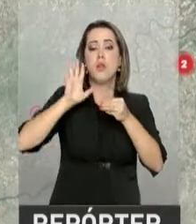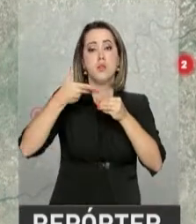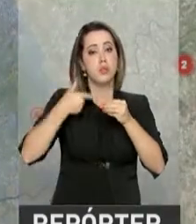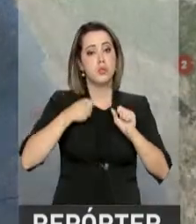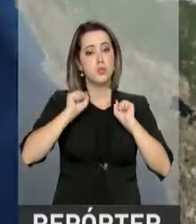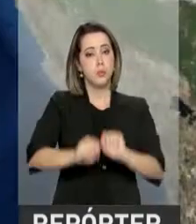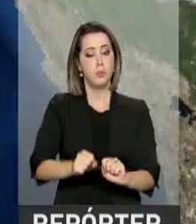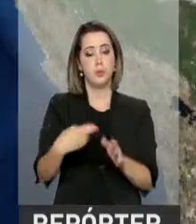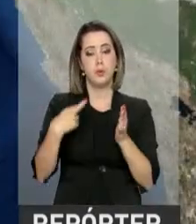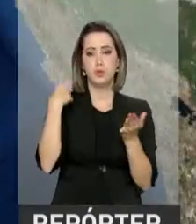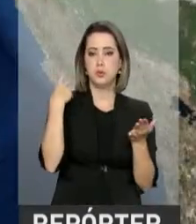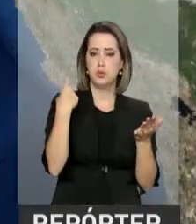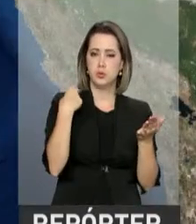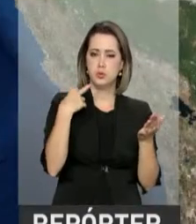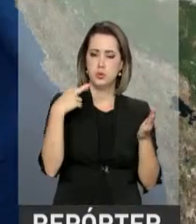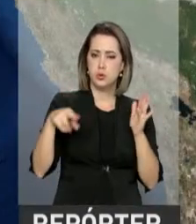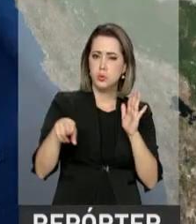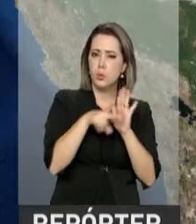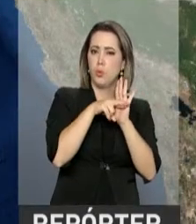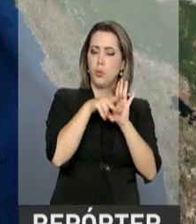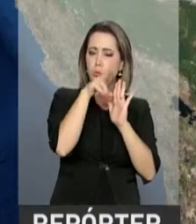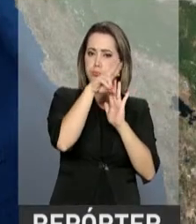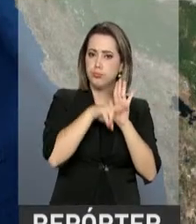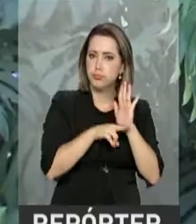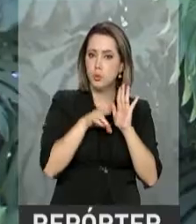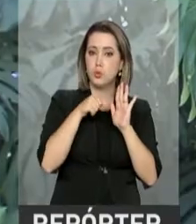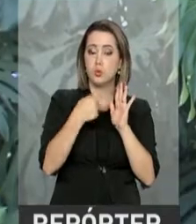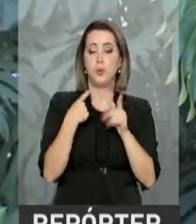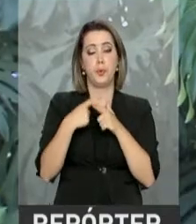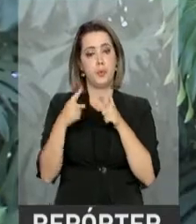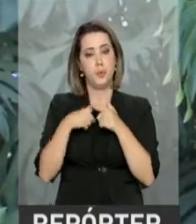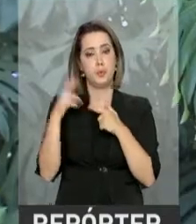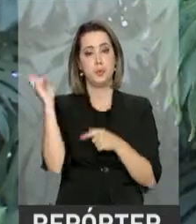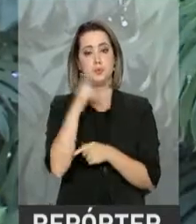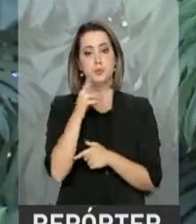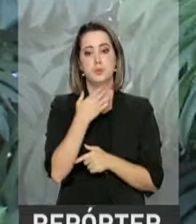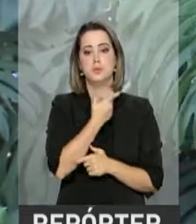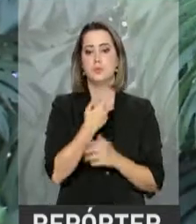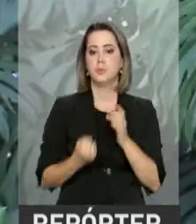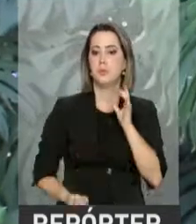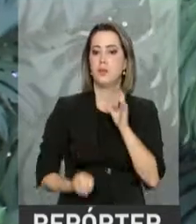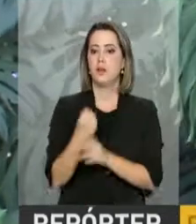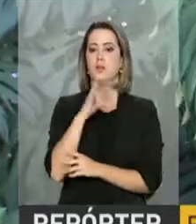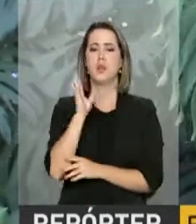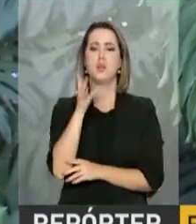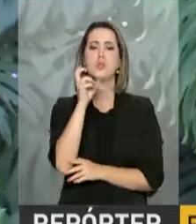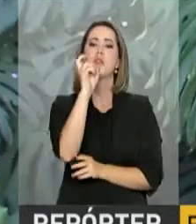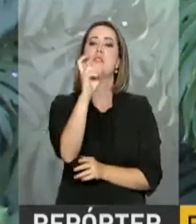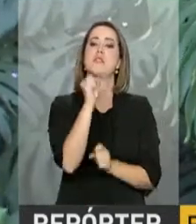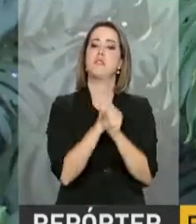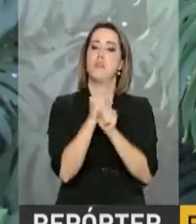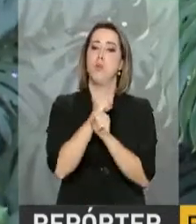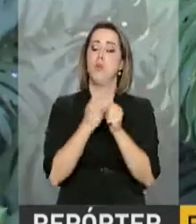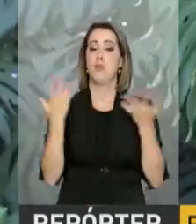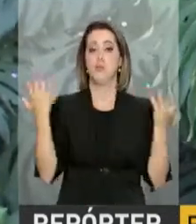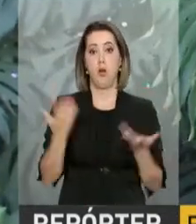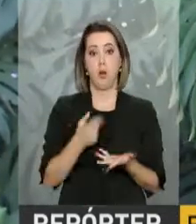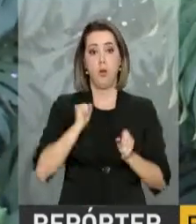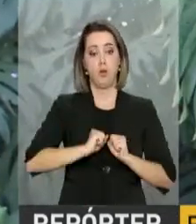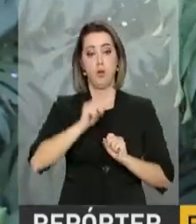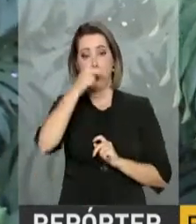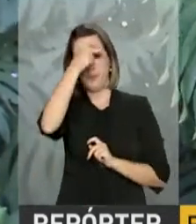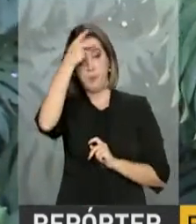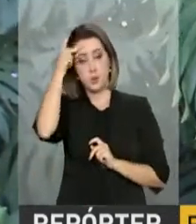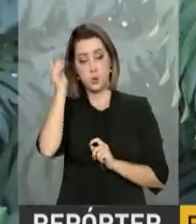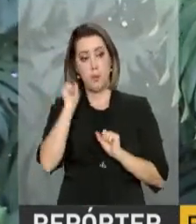o registro pelos municípios das situações de emergência e sistema criado há cinco anos vai permitir agora que as pessoas saibam que tipo de